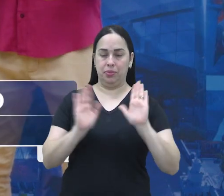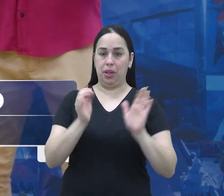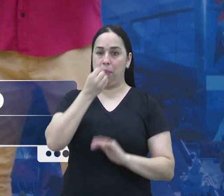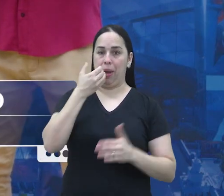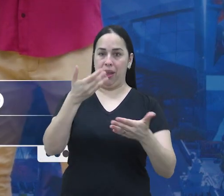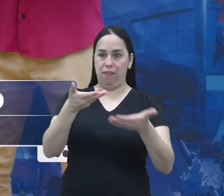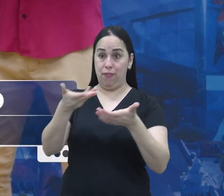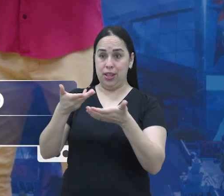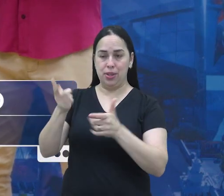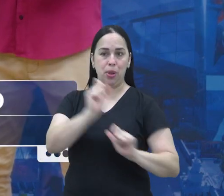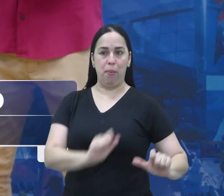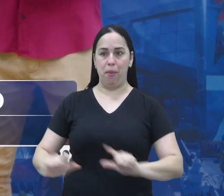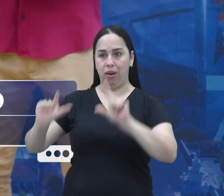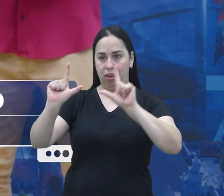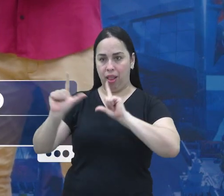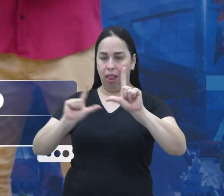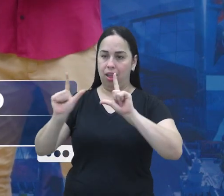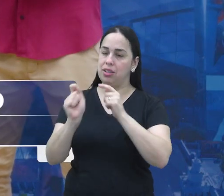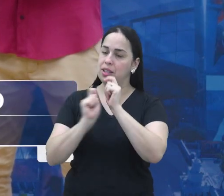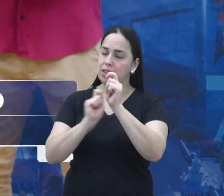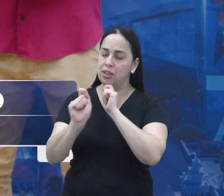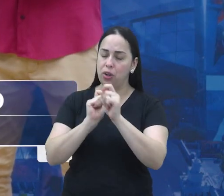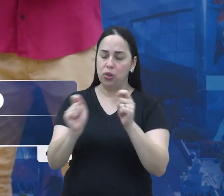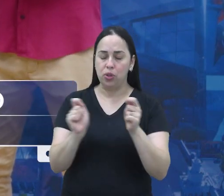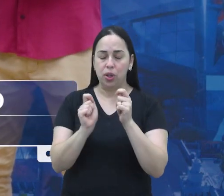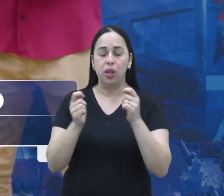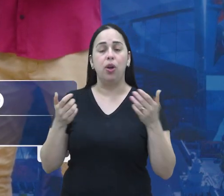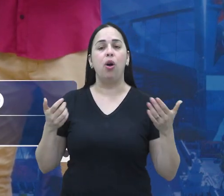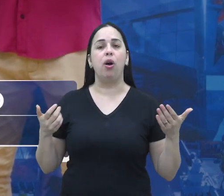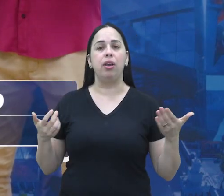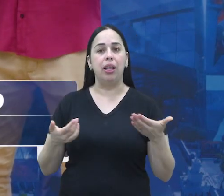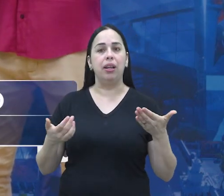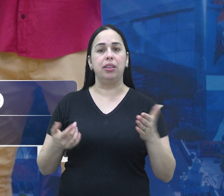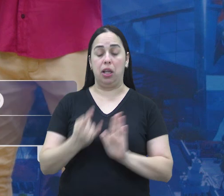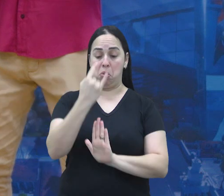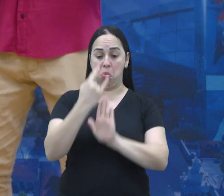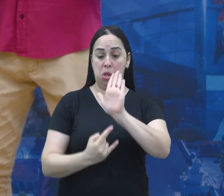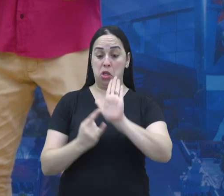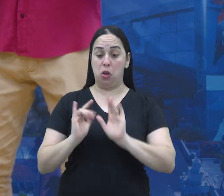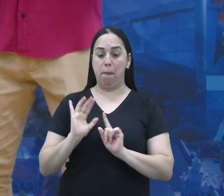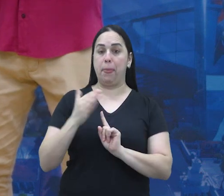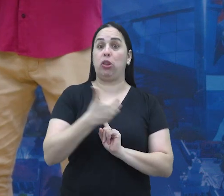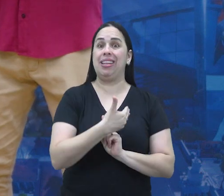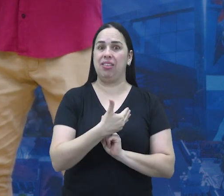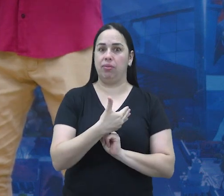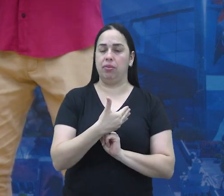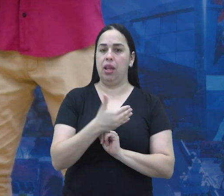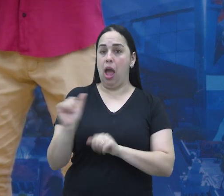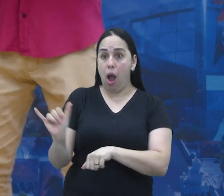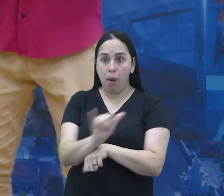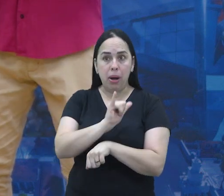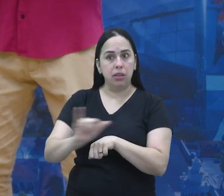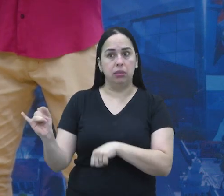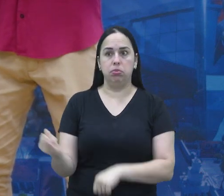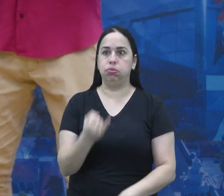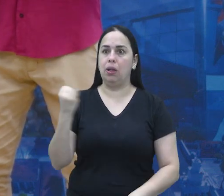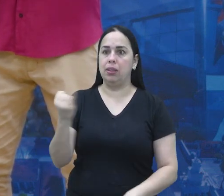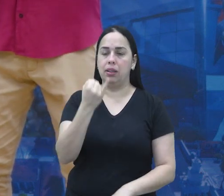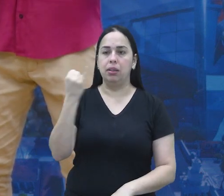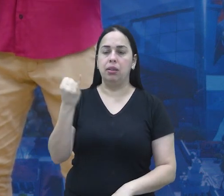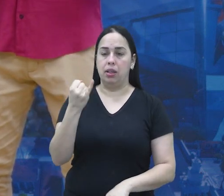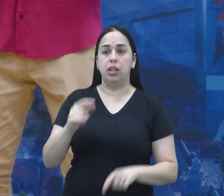Olá, sejam todos bem-vindos ao Boletim Entrevista de hoje. A medida protetiva é um instrumento